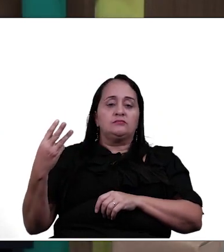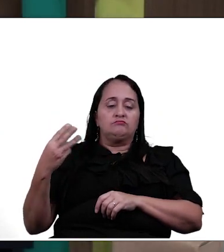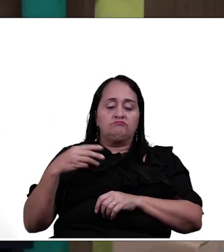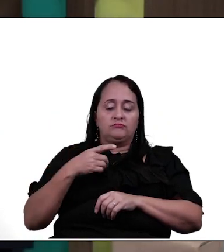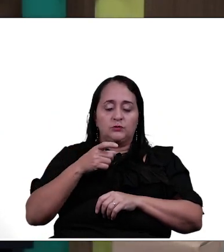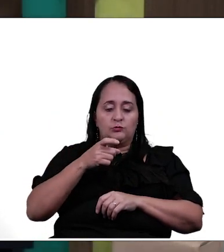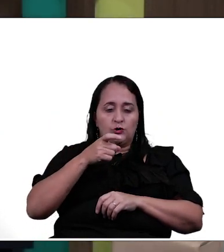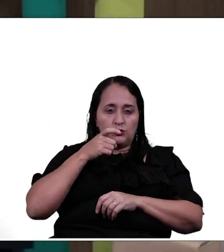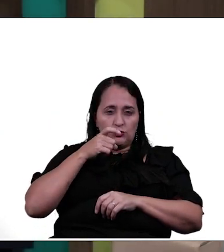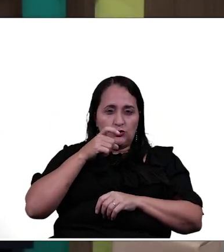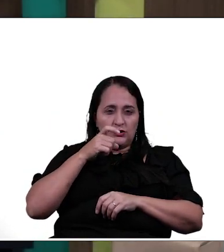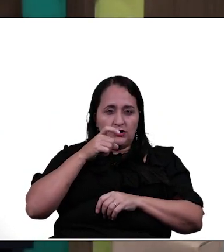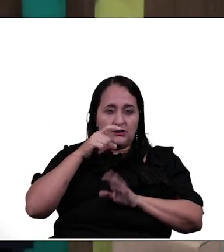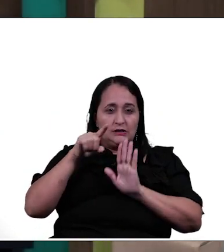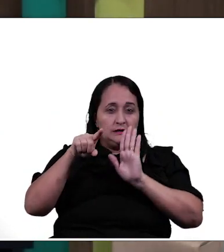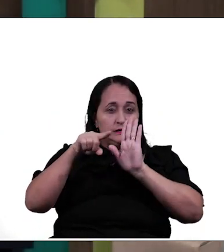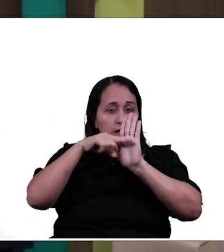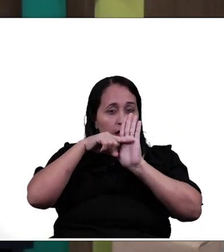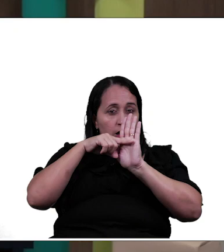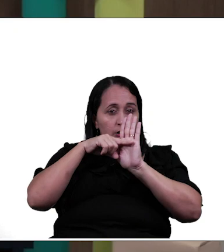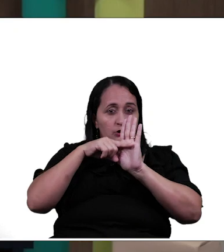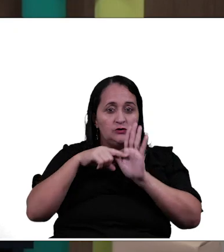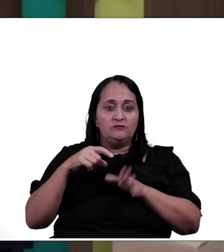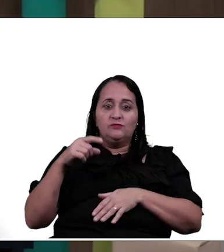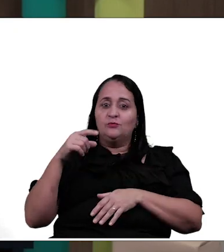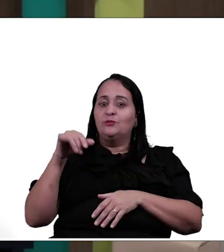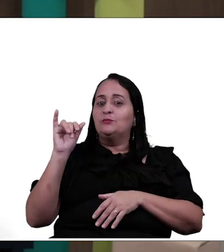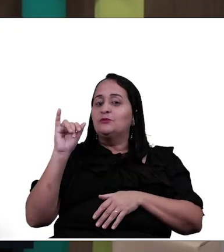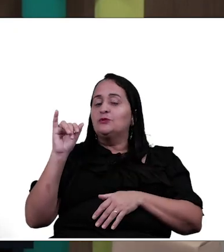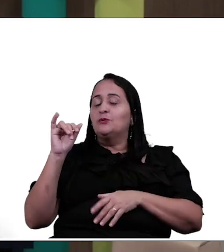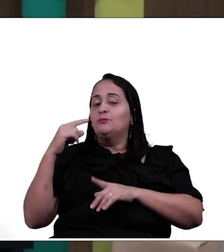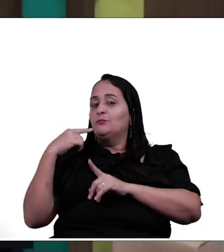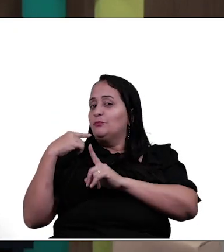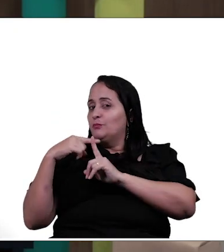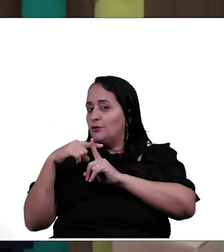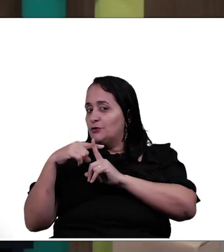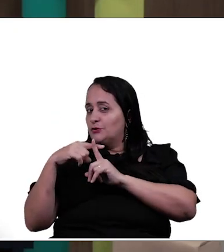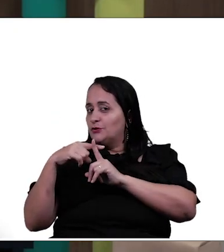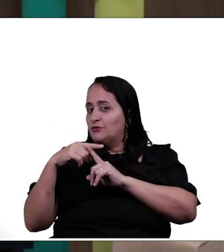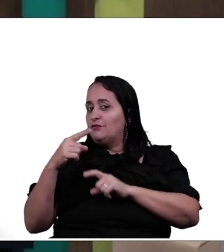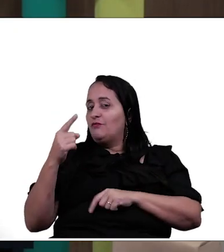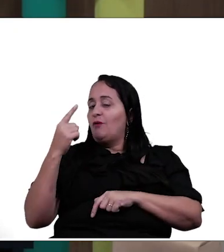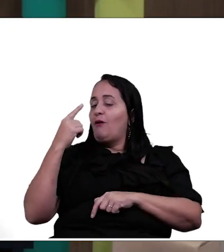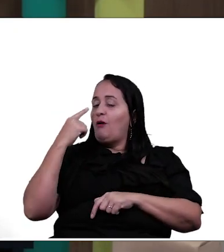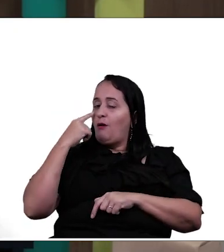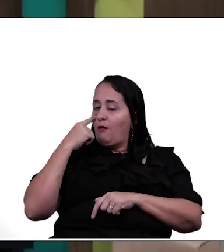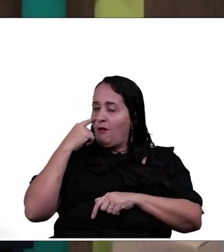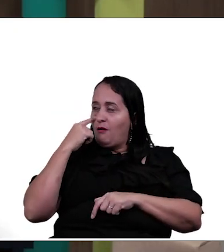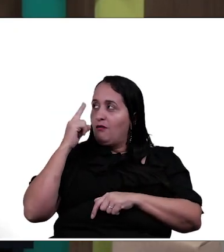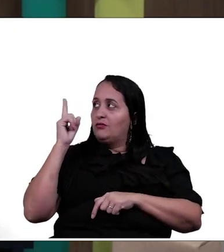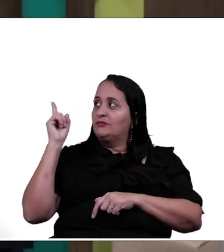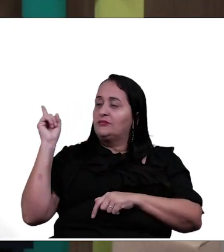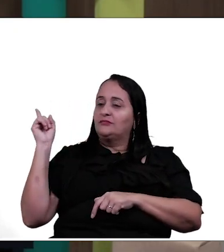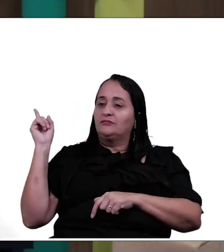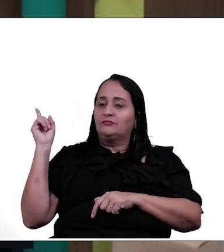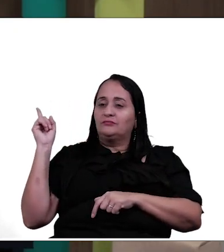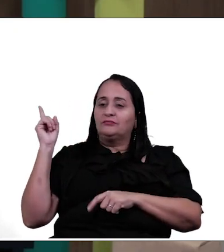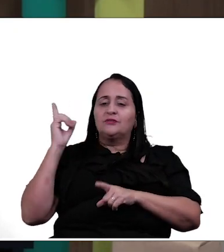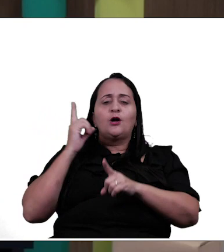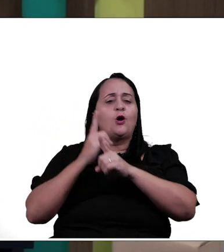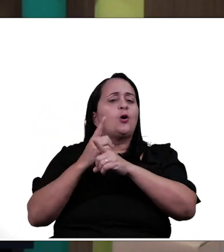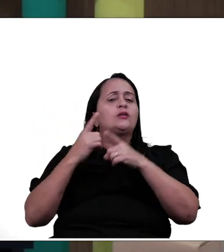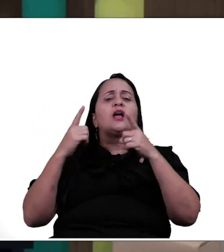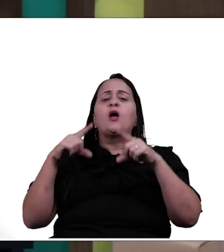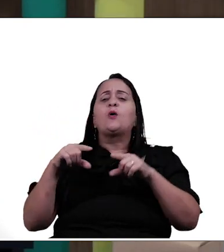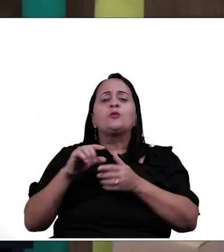é um número racional. Recapitulando, o que vem a ser um número racional?